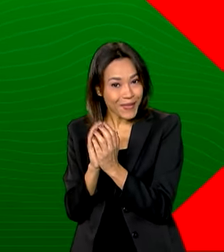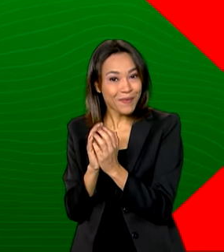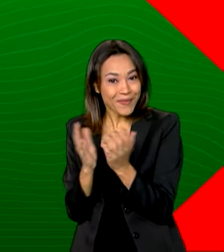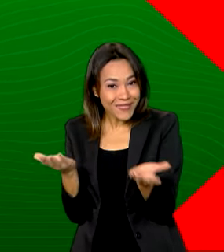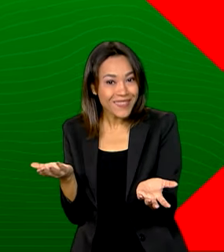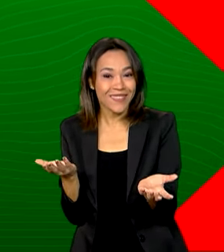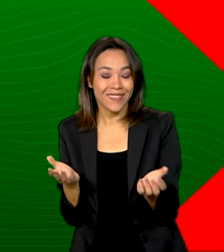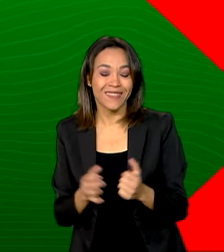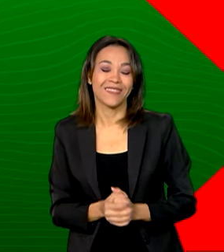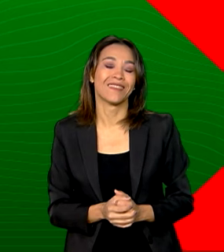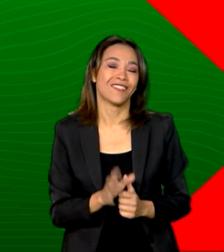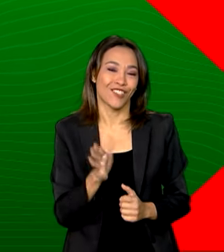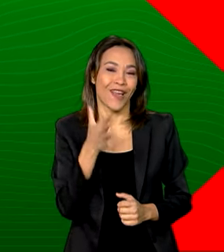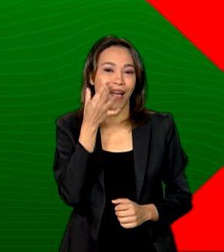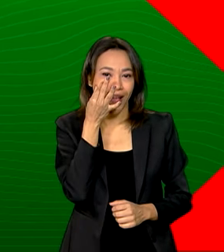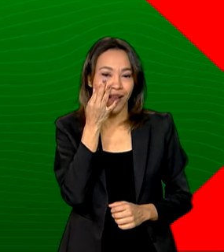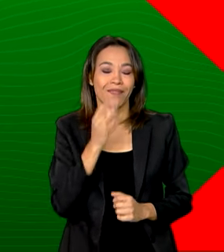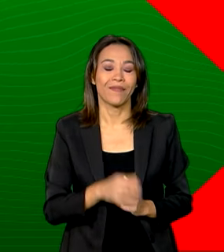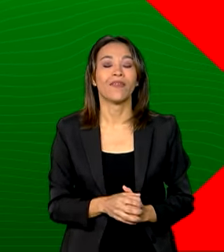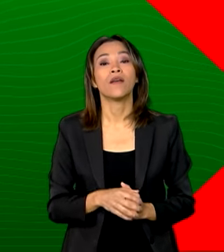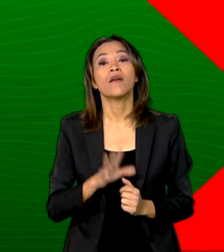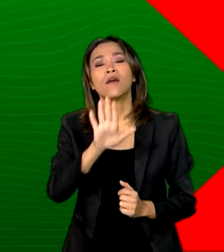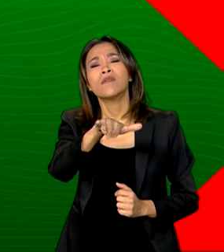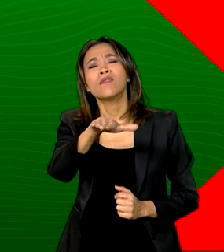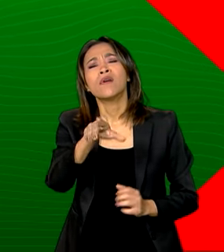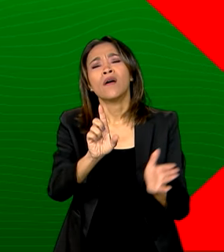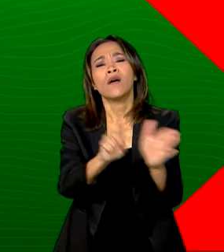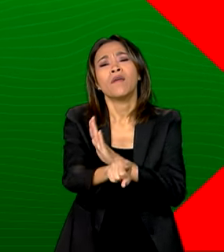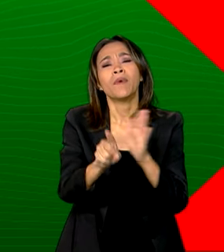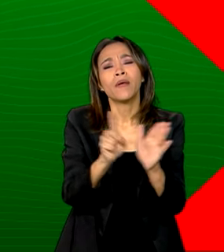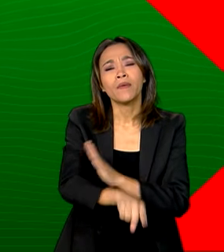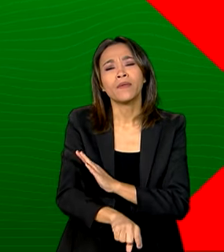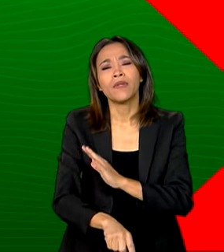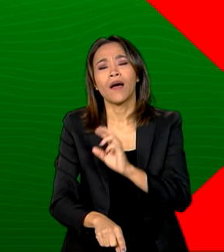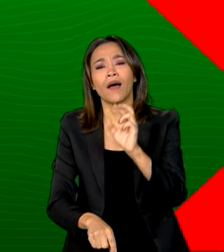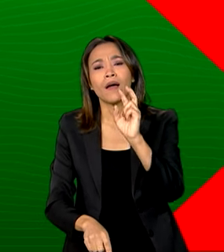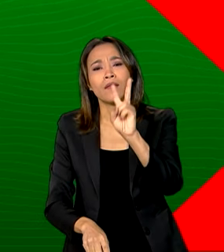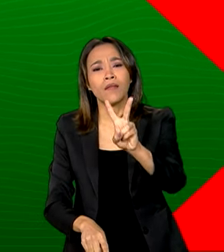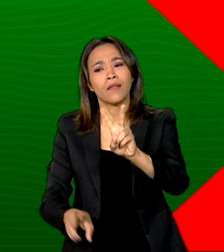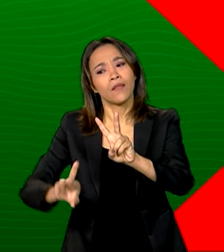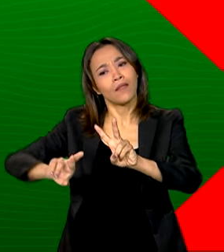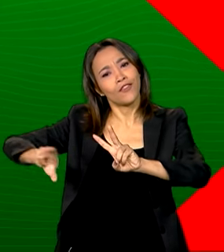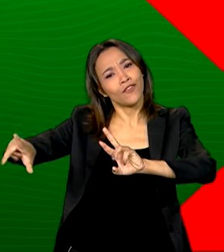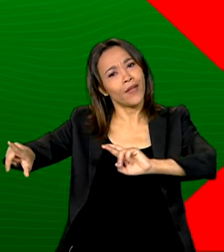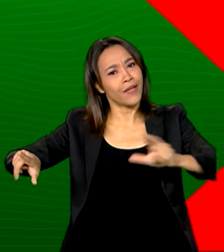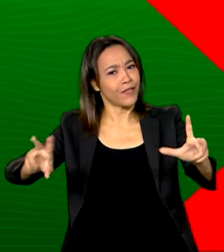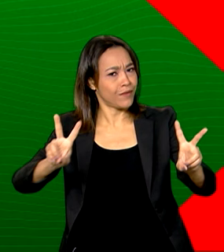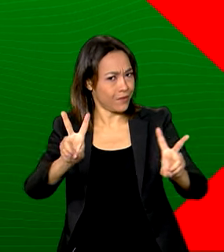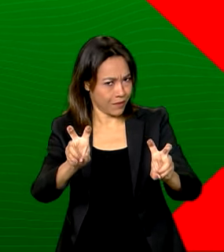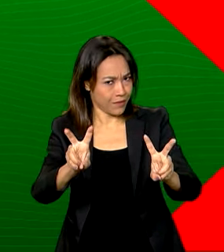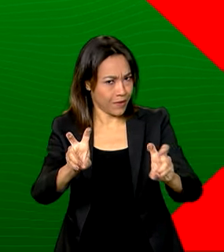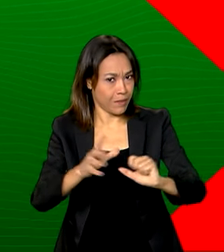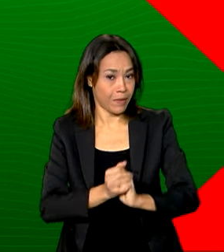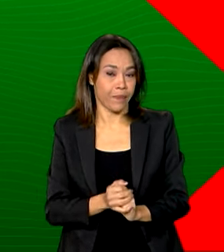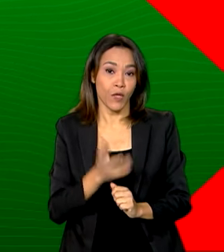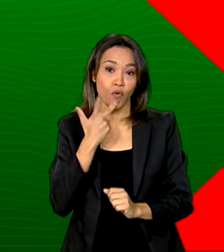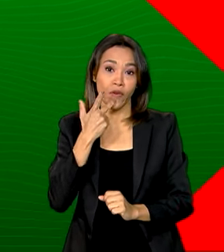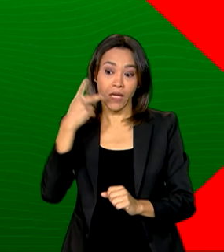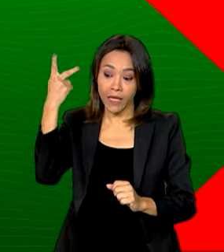dia eu queria falar na verdade são duas perguntas pra gente dois temas diferentes falando aqui do